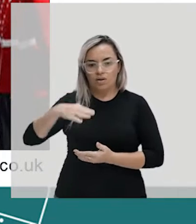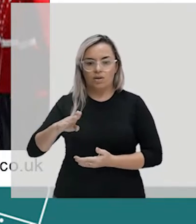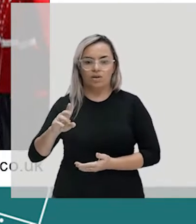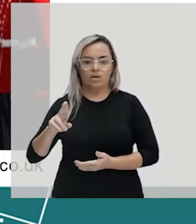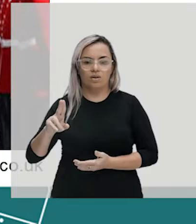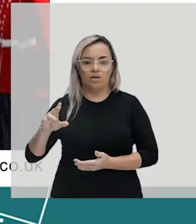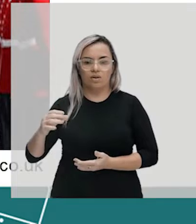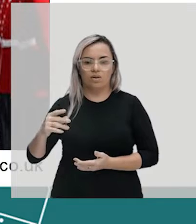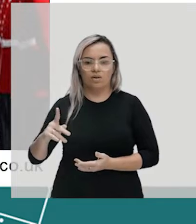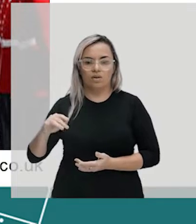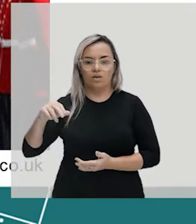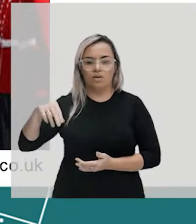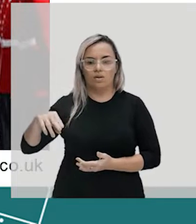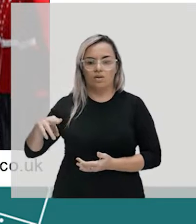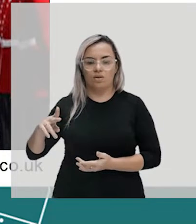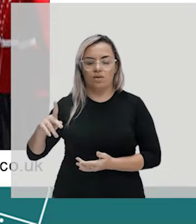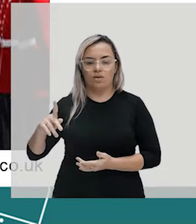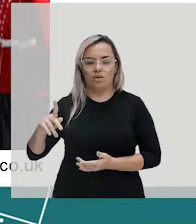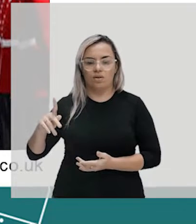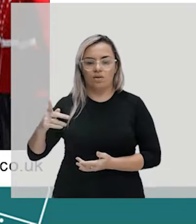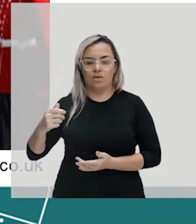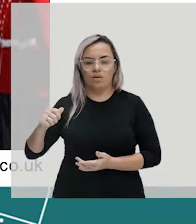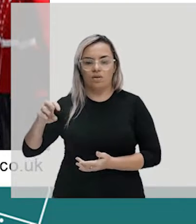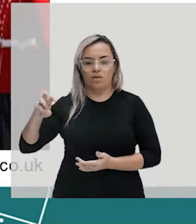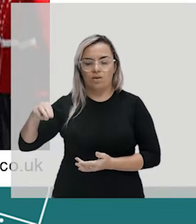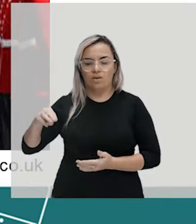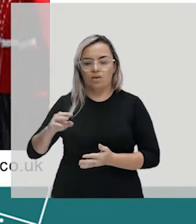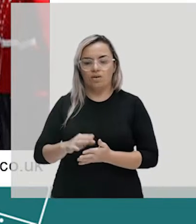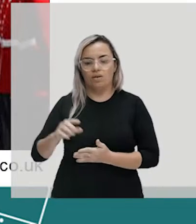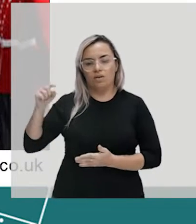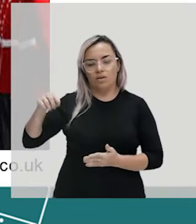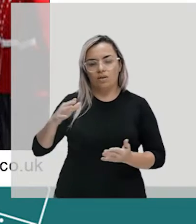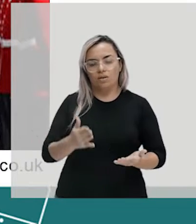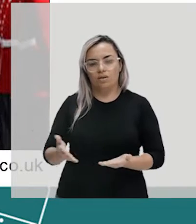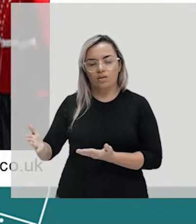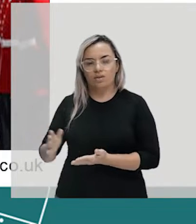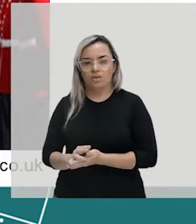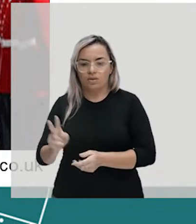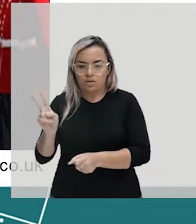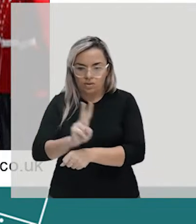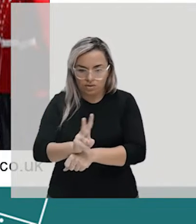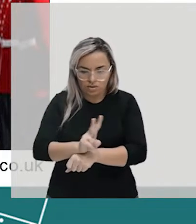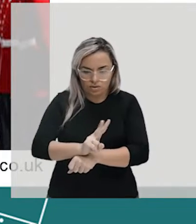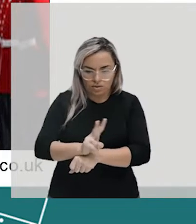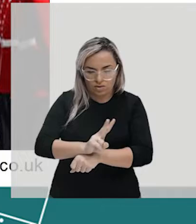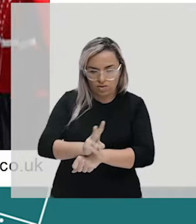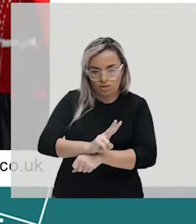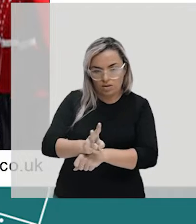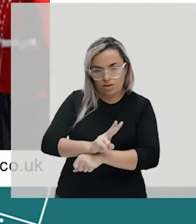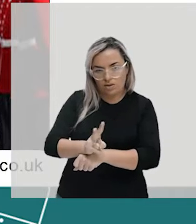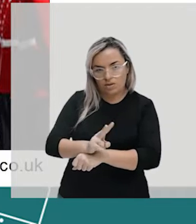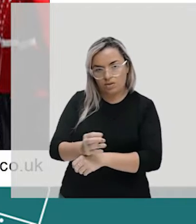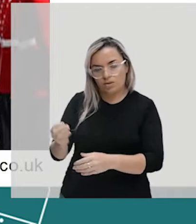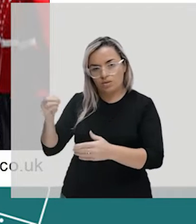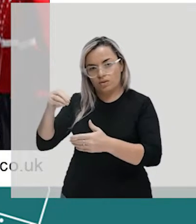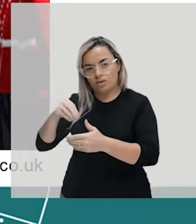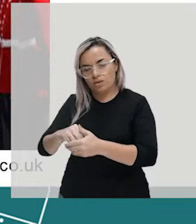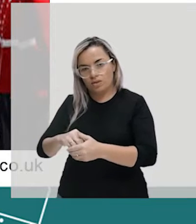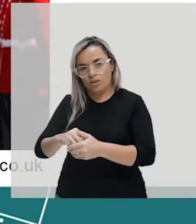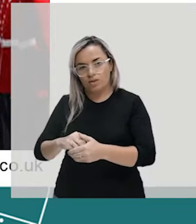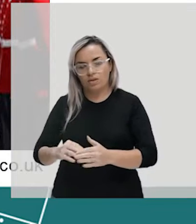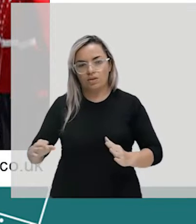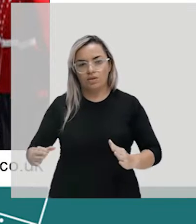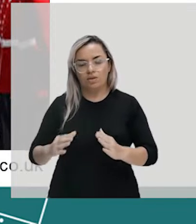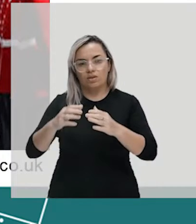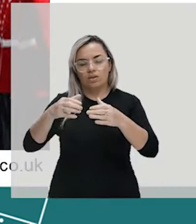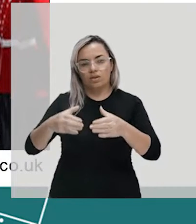aquela celebração da troca das guardas da Guarda dos guardas que não podem se mexer enquanto eles estão de serviço todo aquele